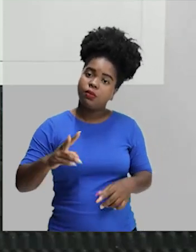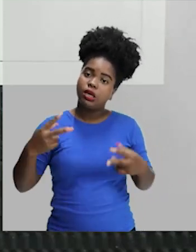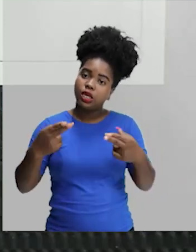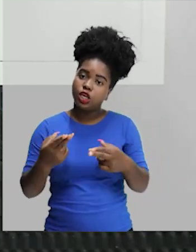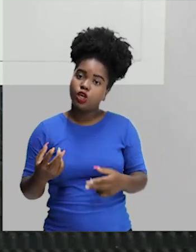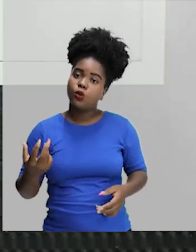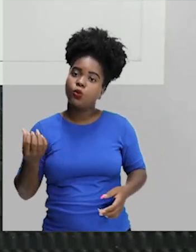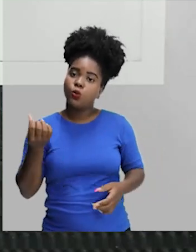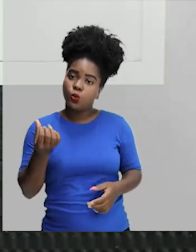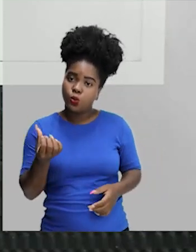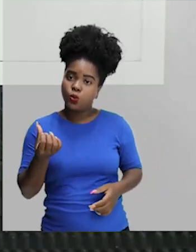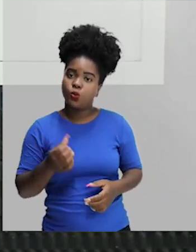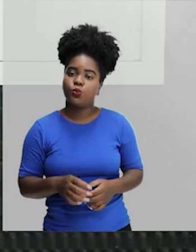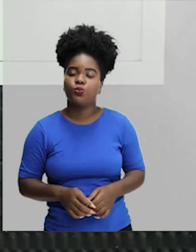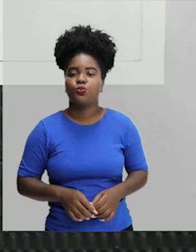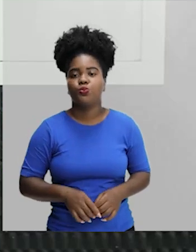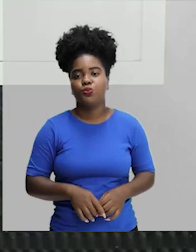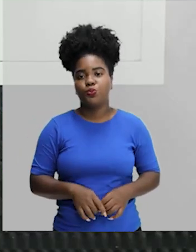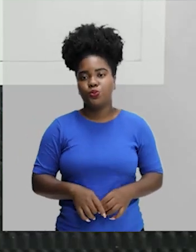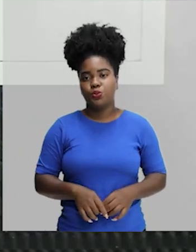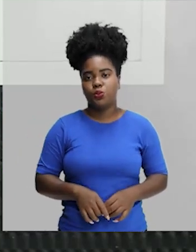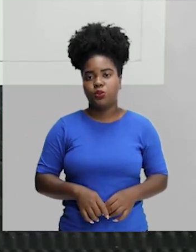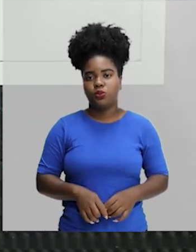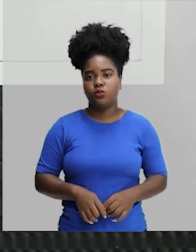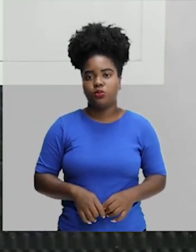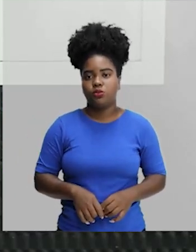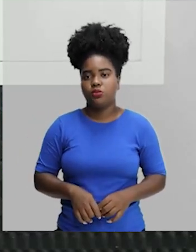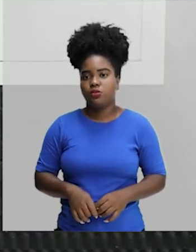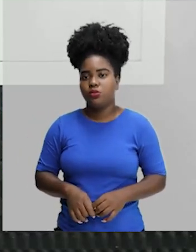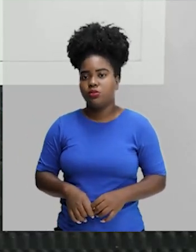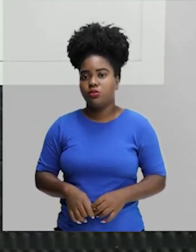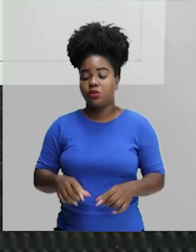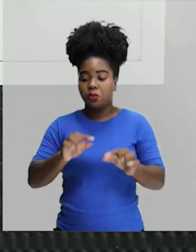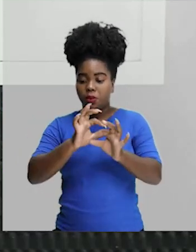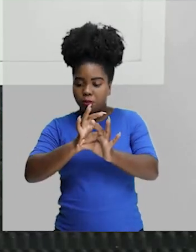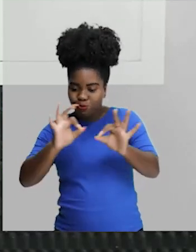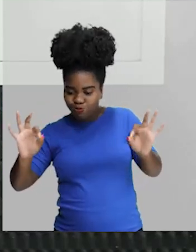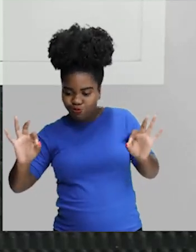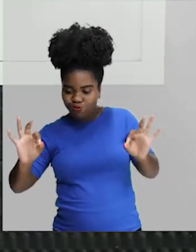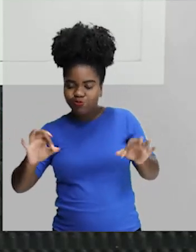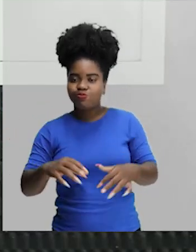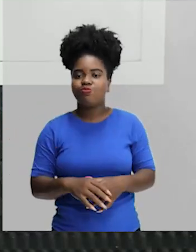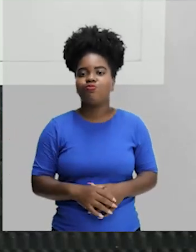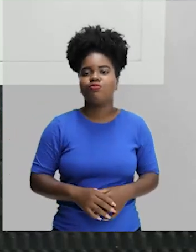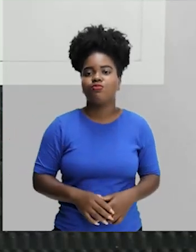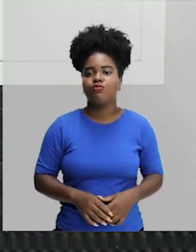igual a 6. Certo? Passa uma barra. Ó.